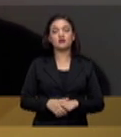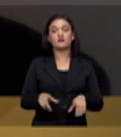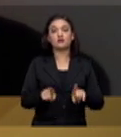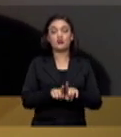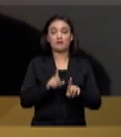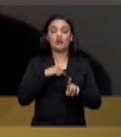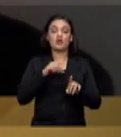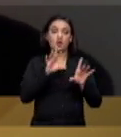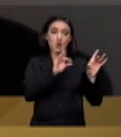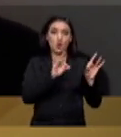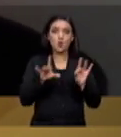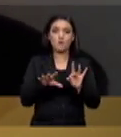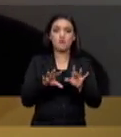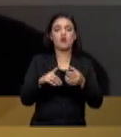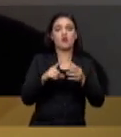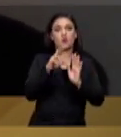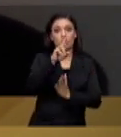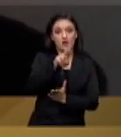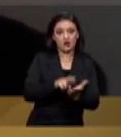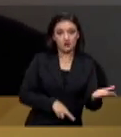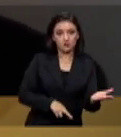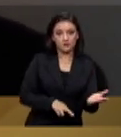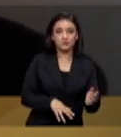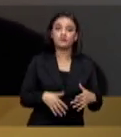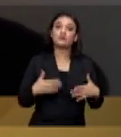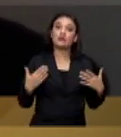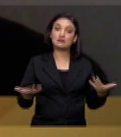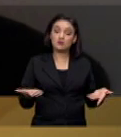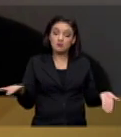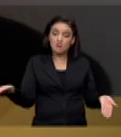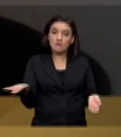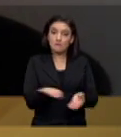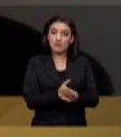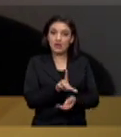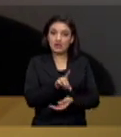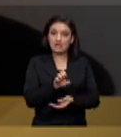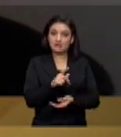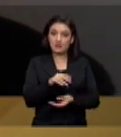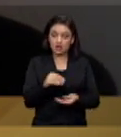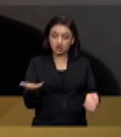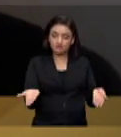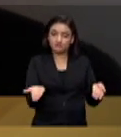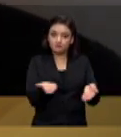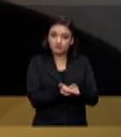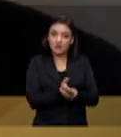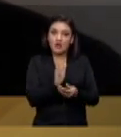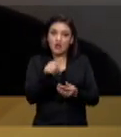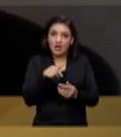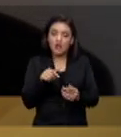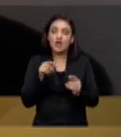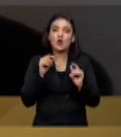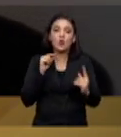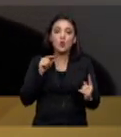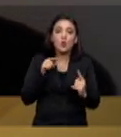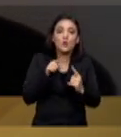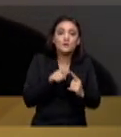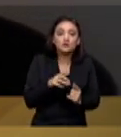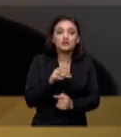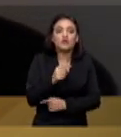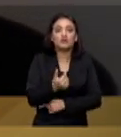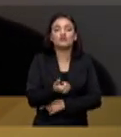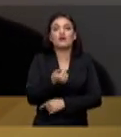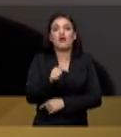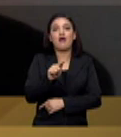relatório. Esse despacho, prossigo o relatório, é objeto de agravo regimental interposto